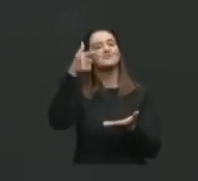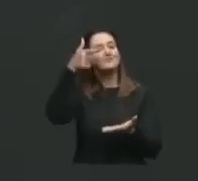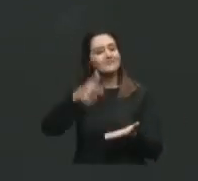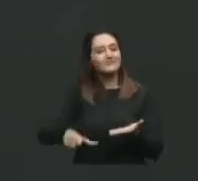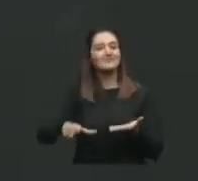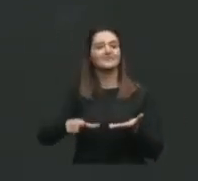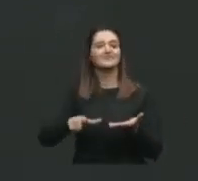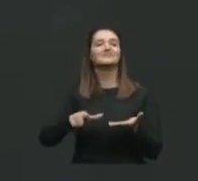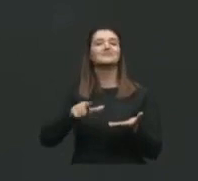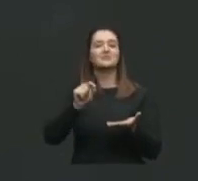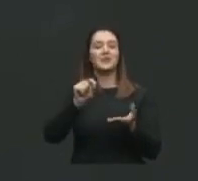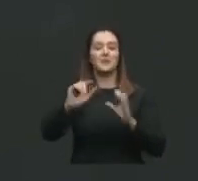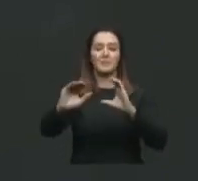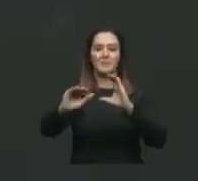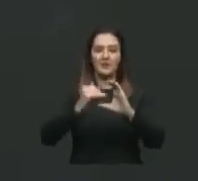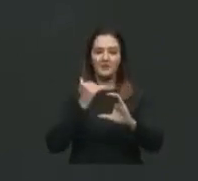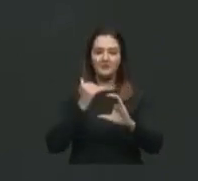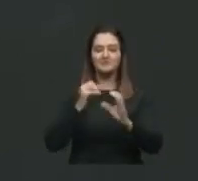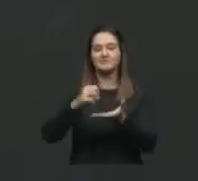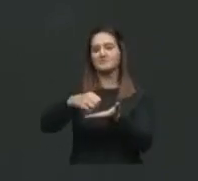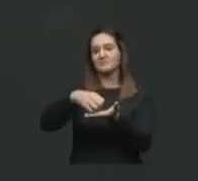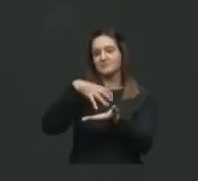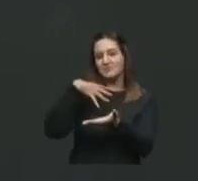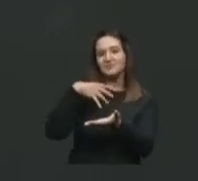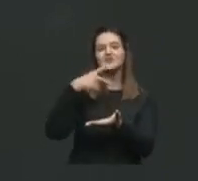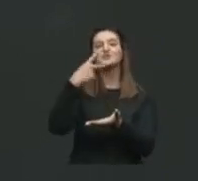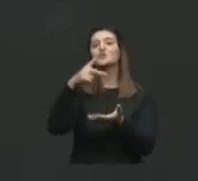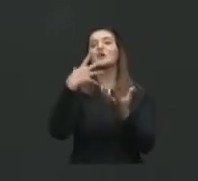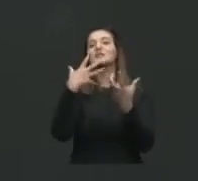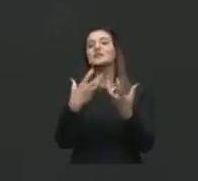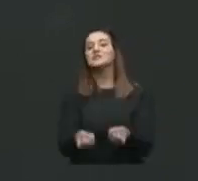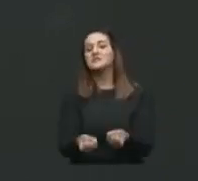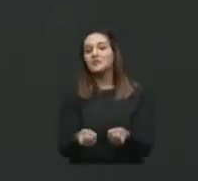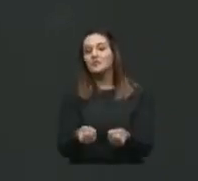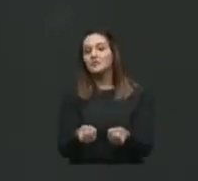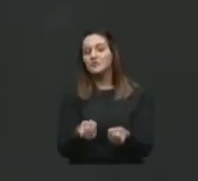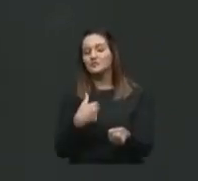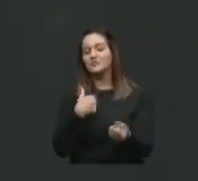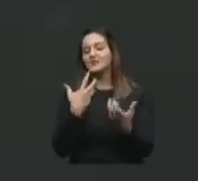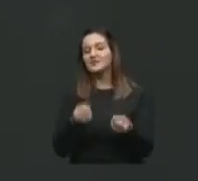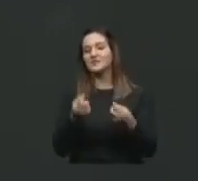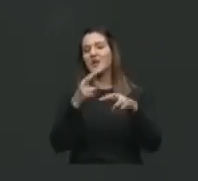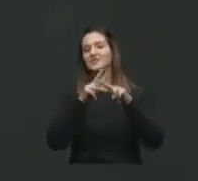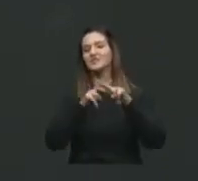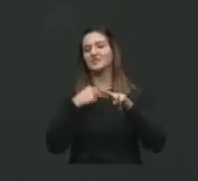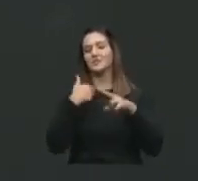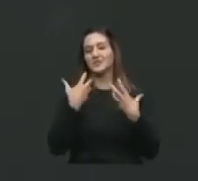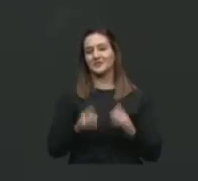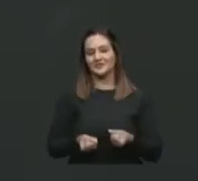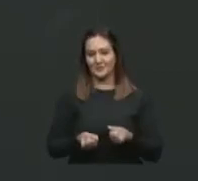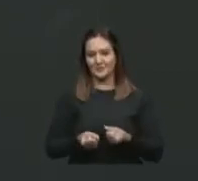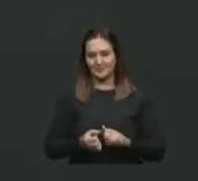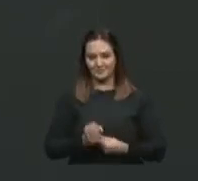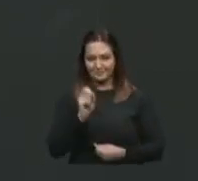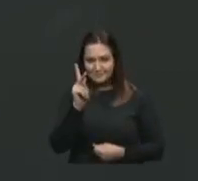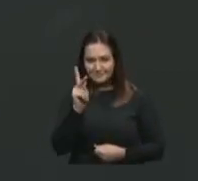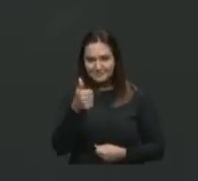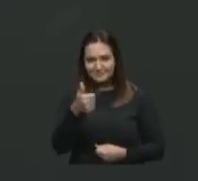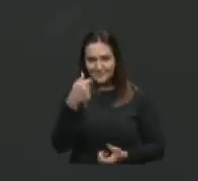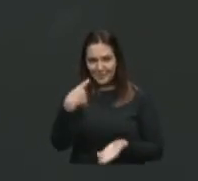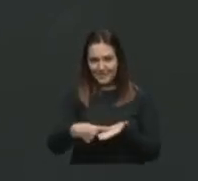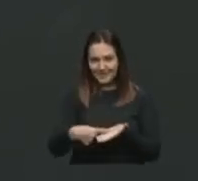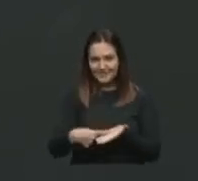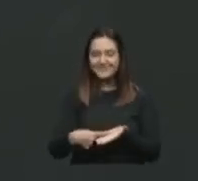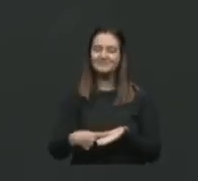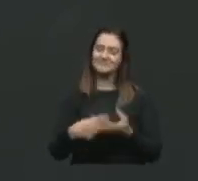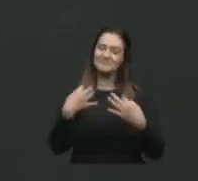vez, enviar para cá a sua mensagem, da sua decisão, dizendo, eu aceito, está bem? E